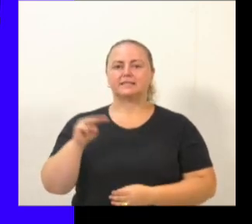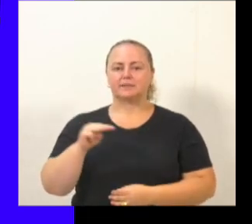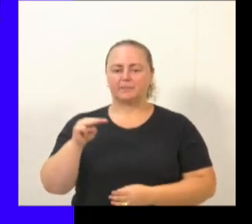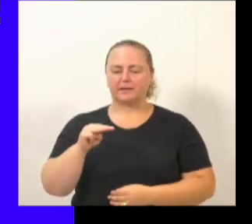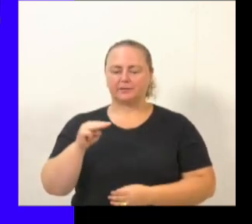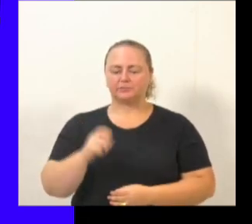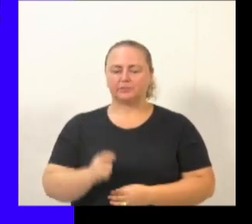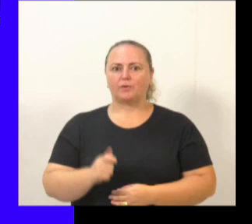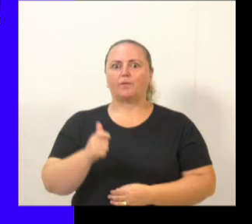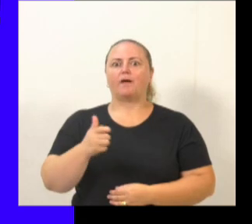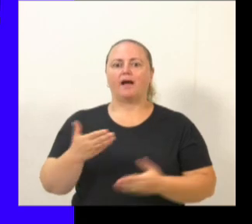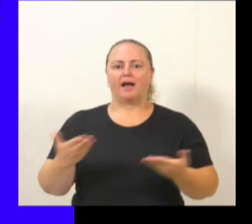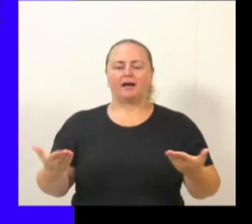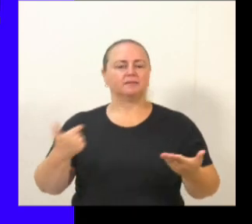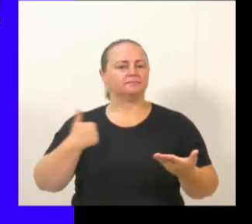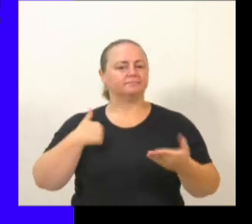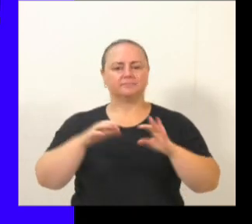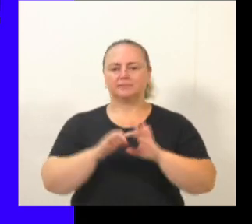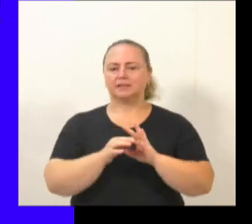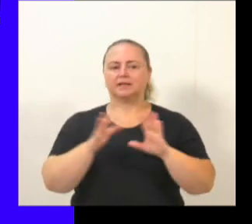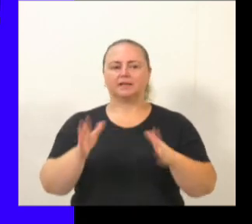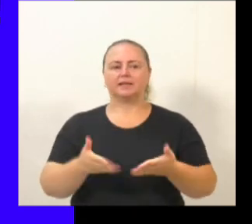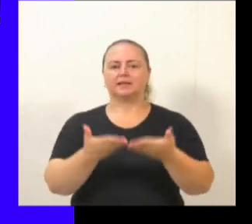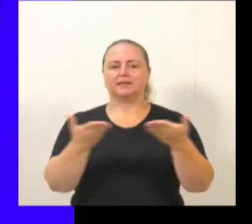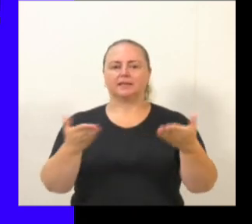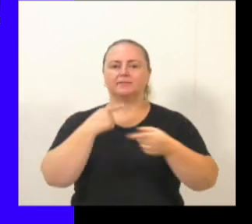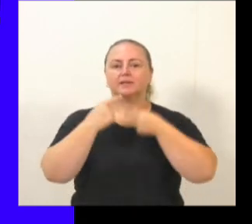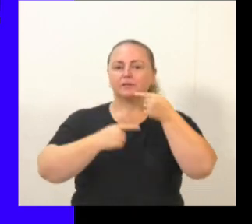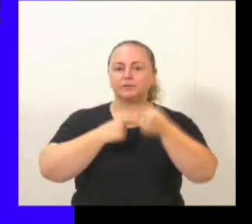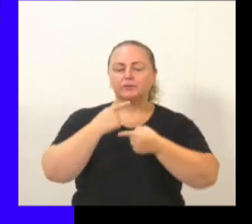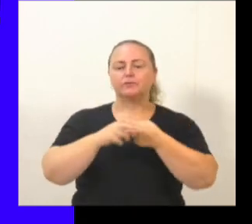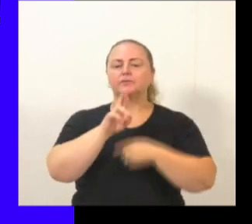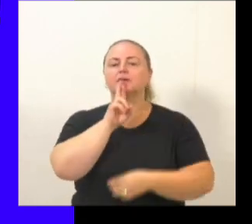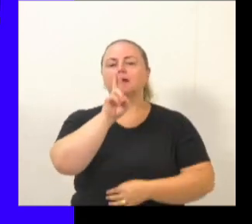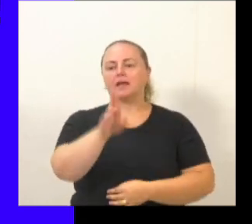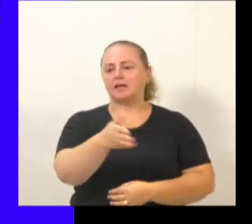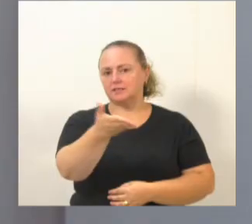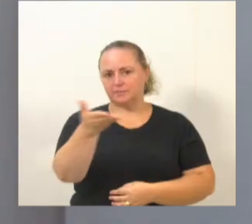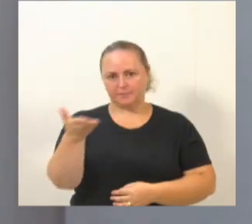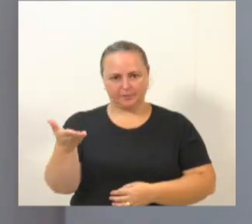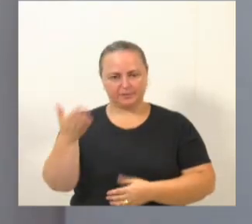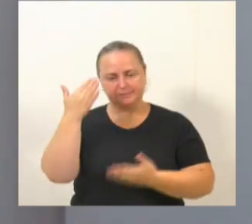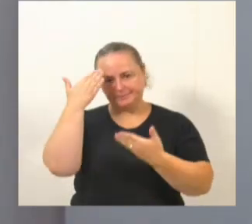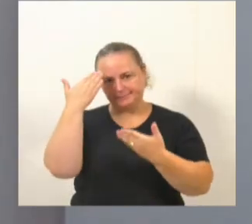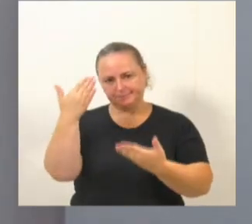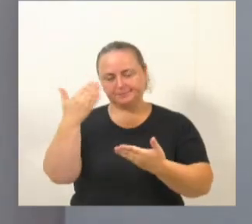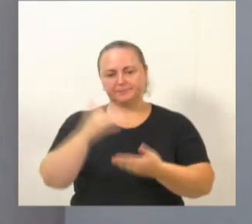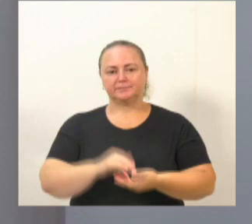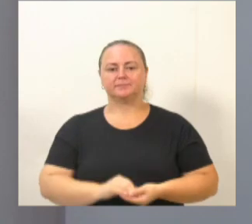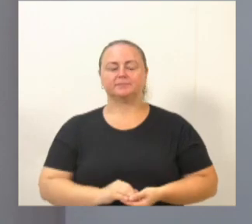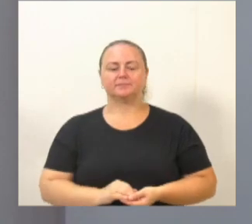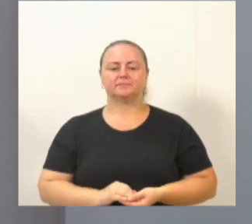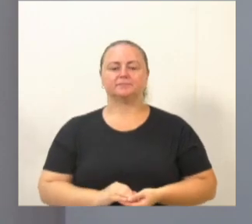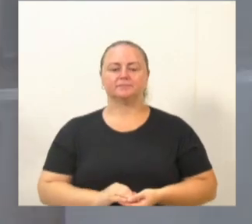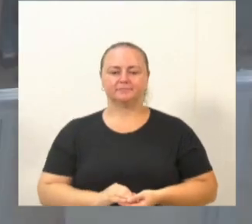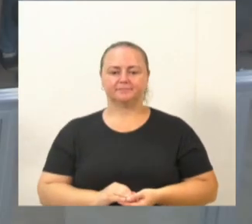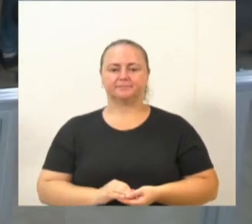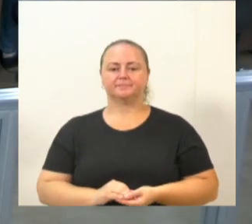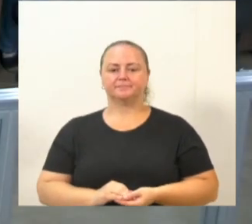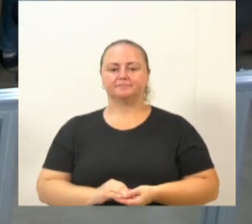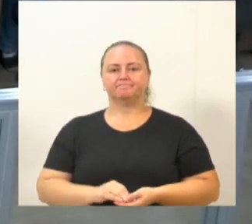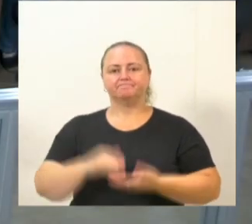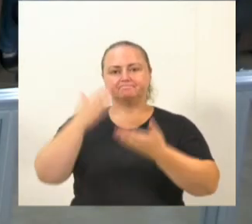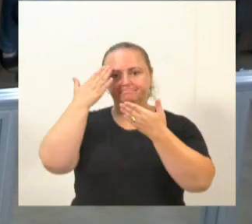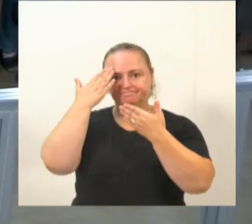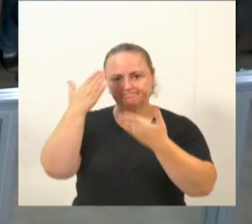fico completamente à disposição para as dúvidas, para as respostas, como preferirem. Muito obrigado. Obrigado, diretor Kleber.